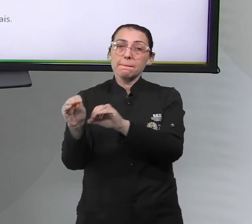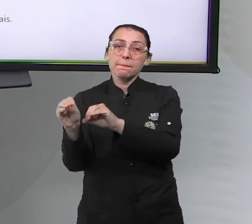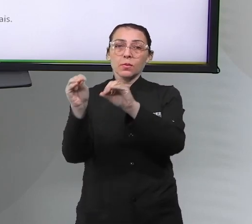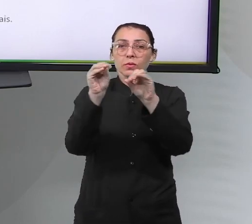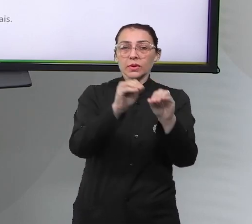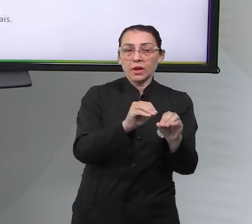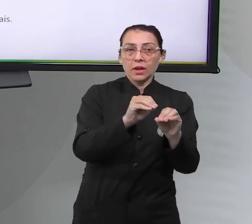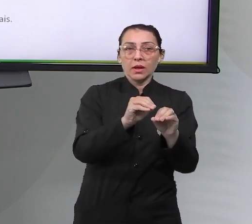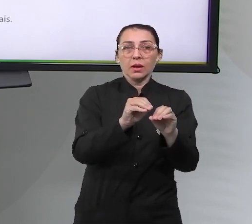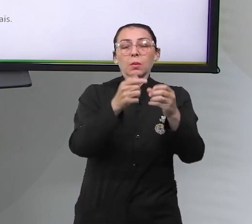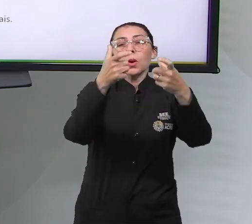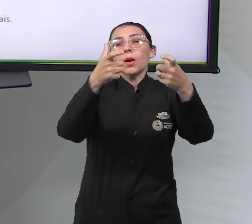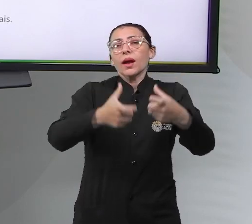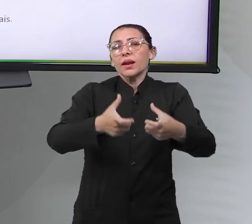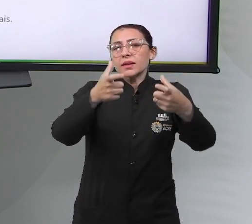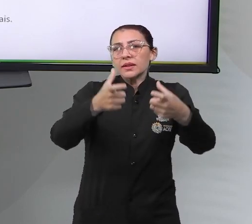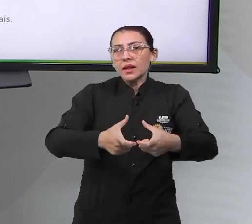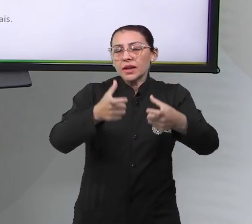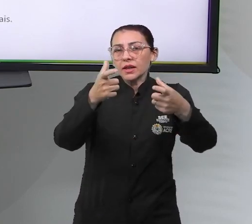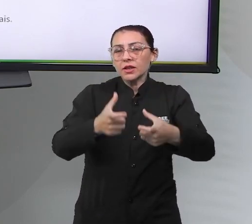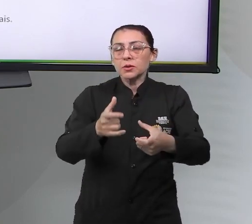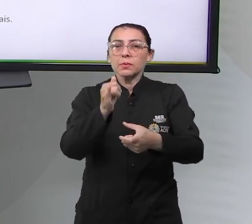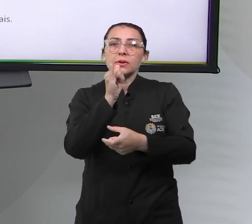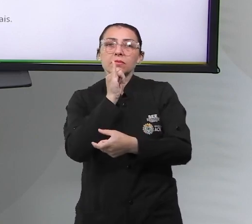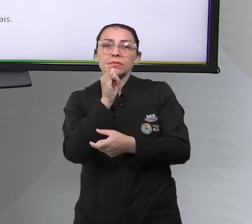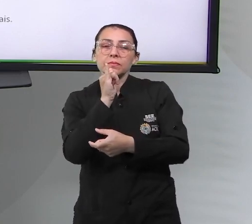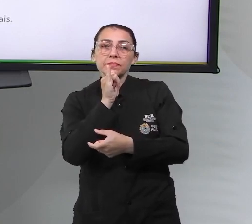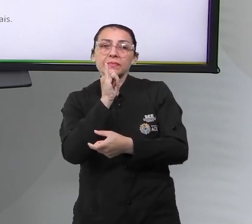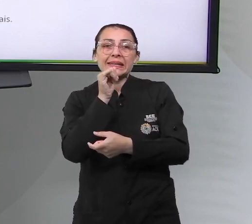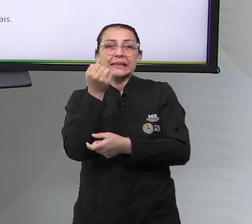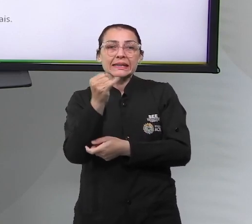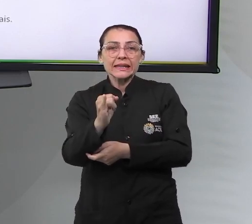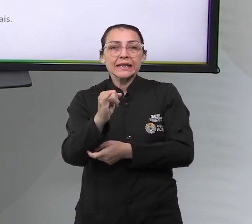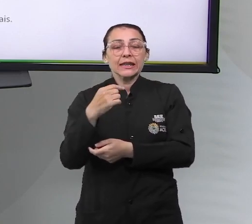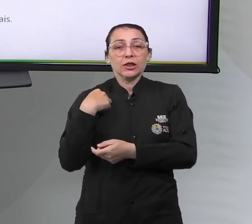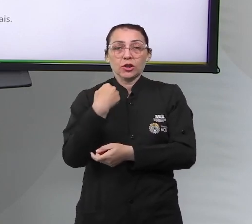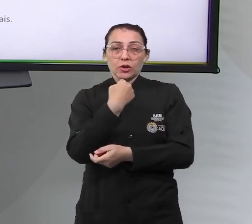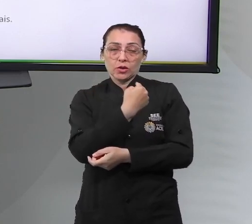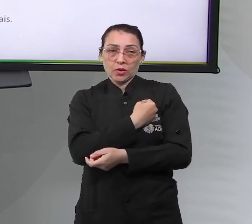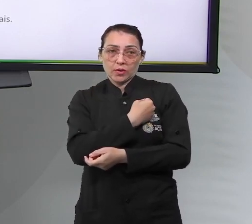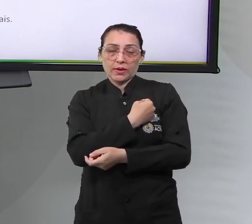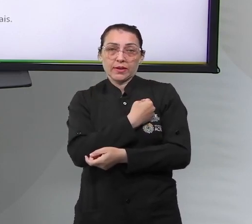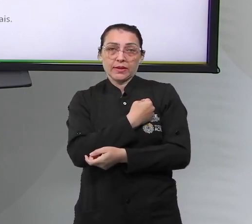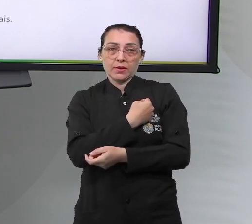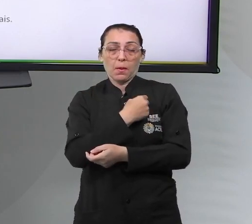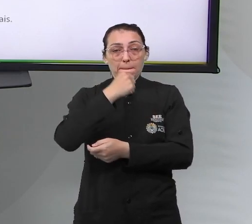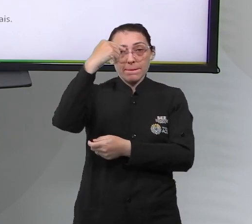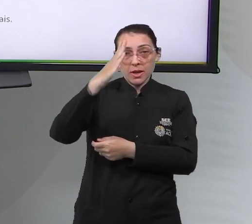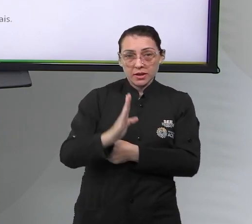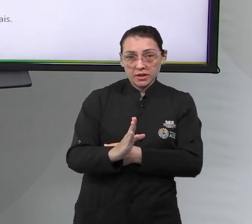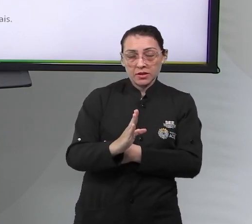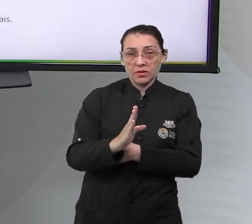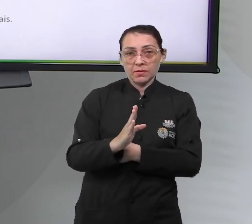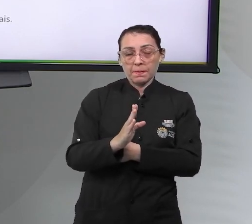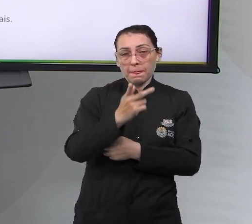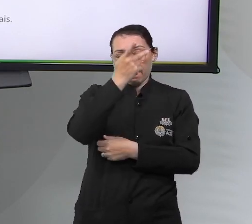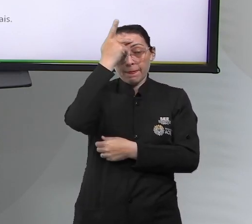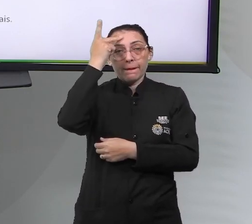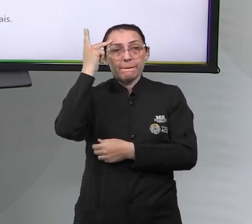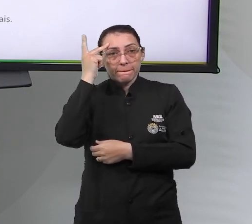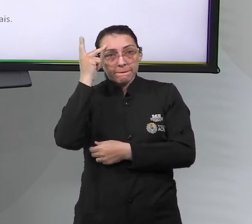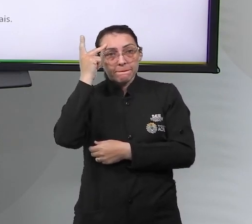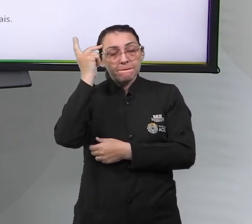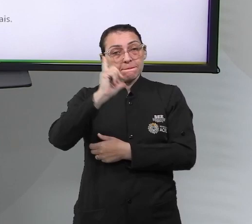migrar para uma localidade, né? Então, por exemplo, se nós levarmos em consideração o Brasil, uma pessoa